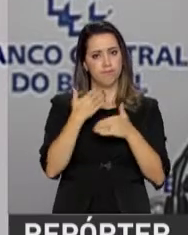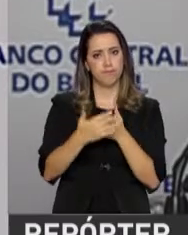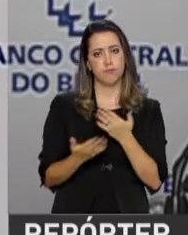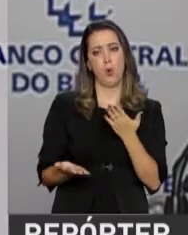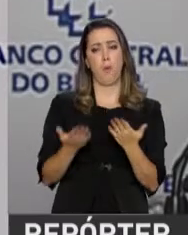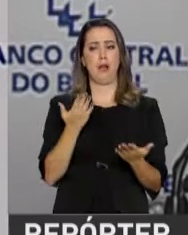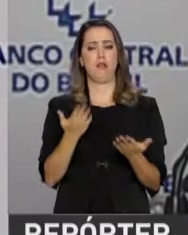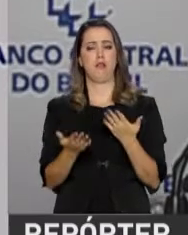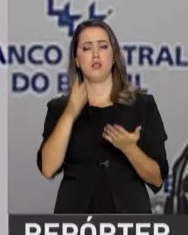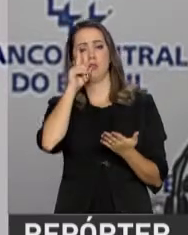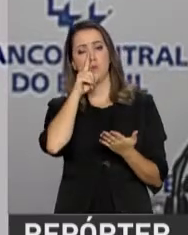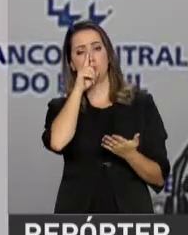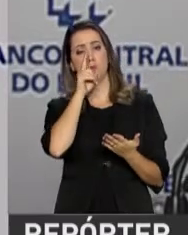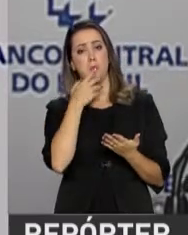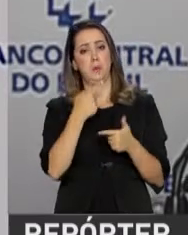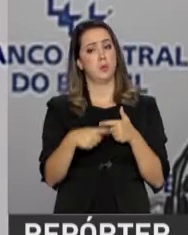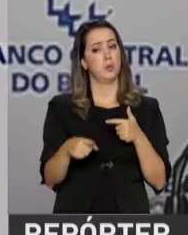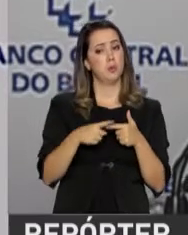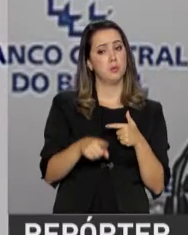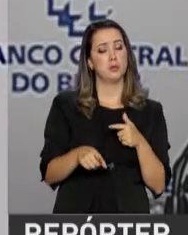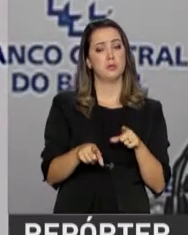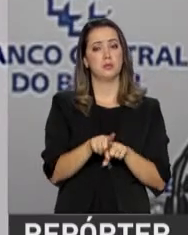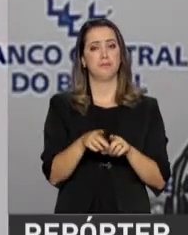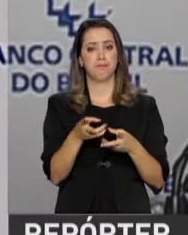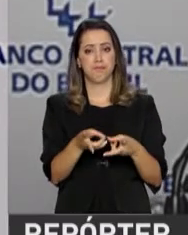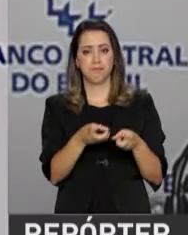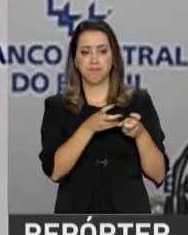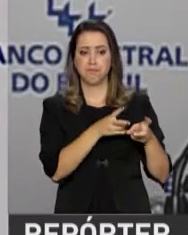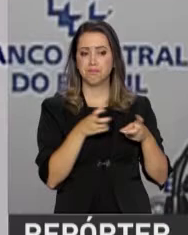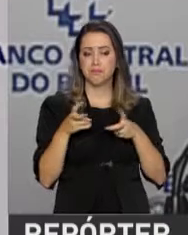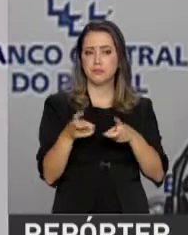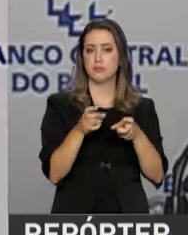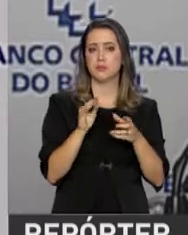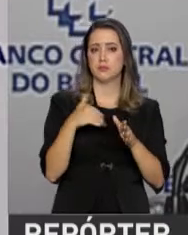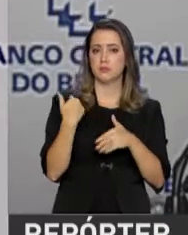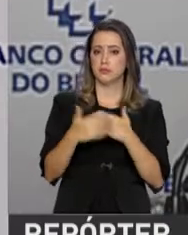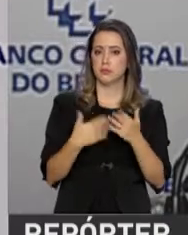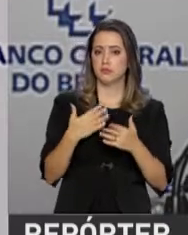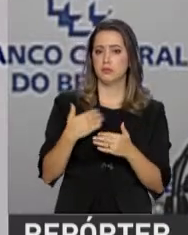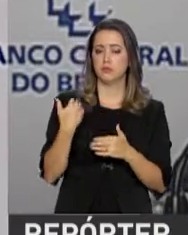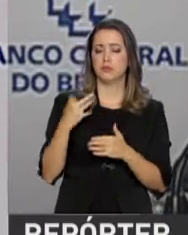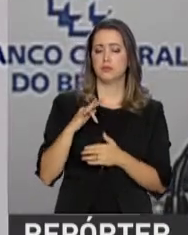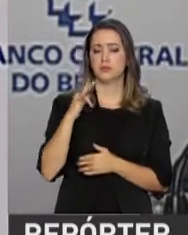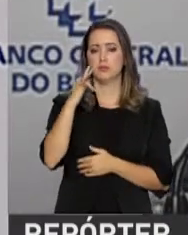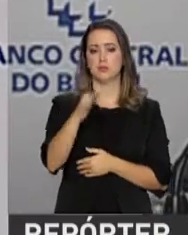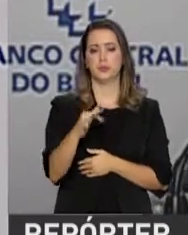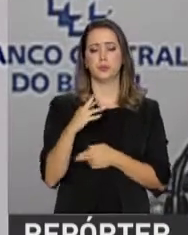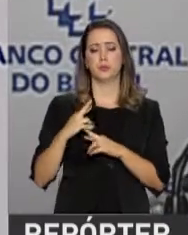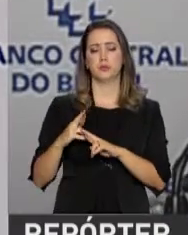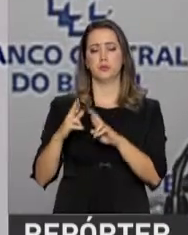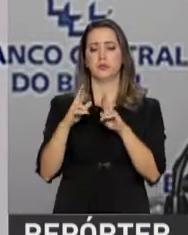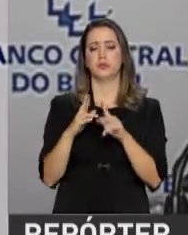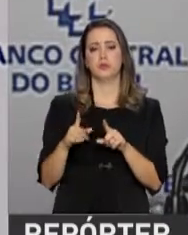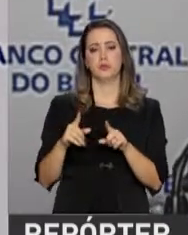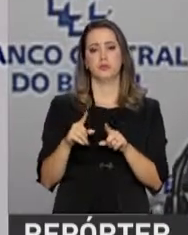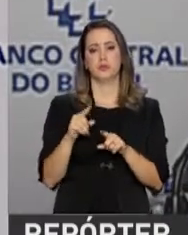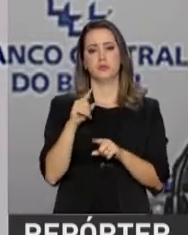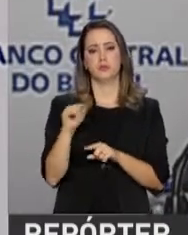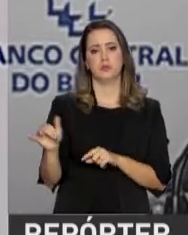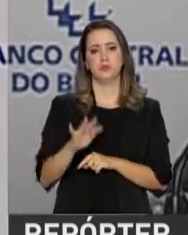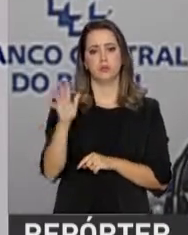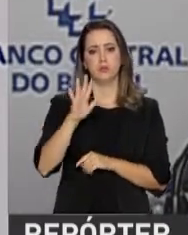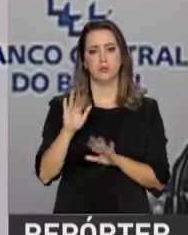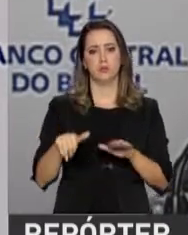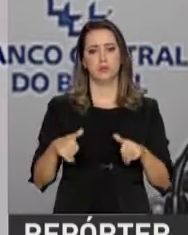balanço de riscos, de possíveis reavaliações da estimativa de extensão do ciclo e das projeções expectativas de